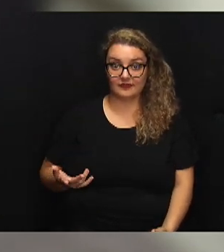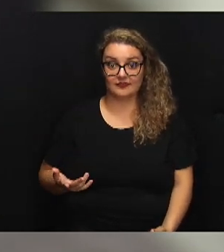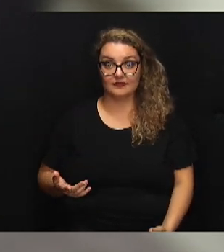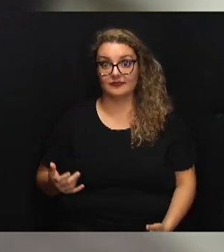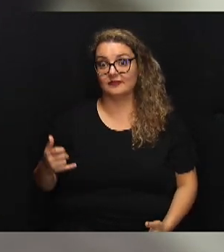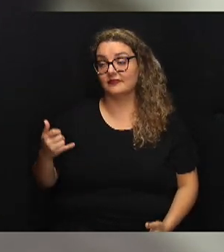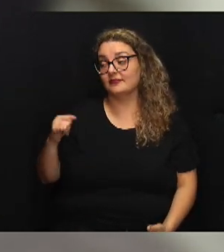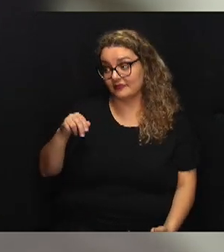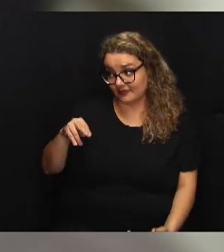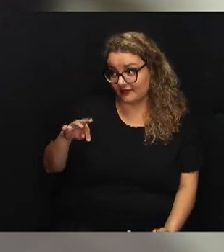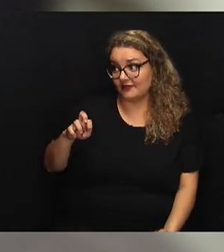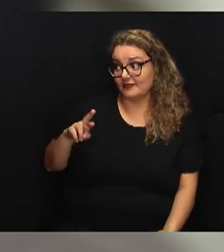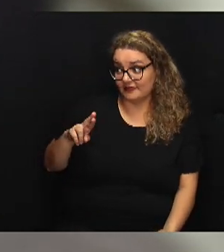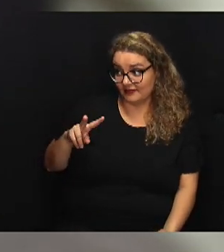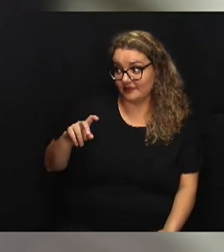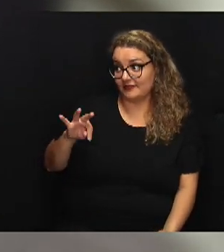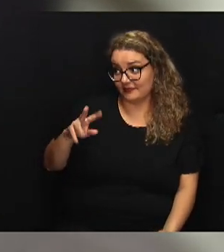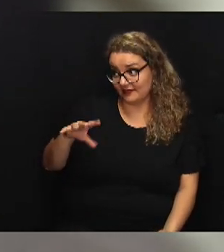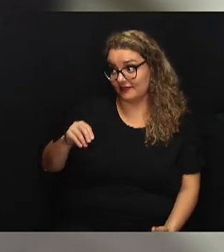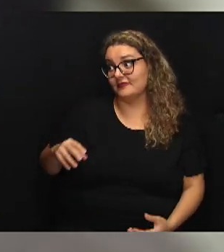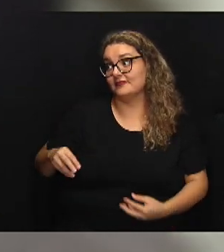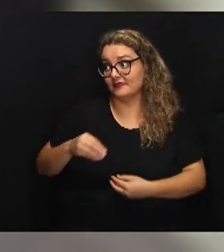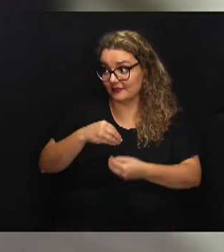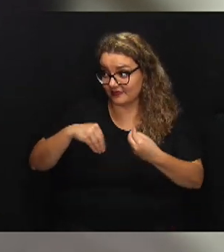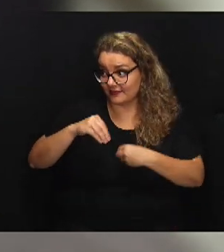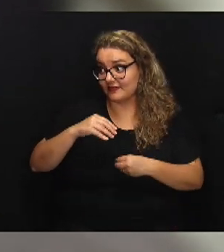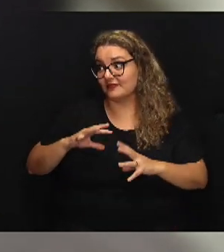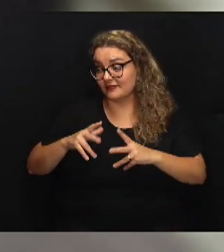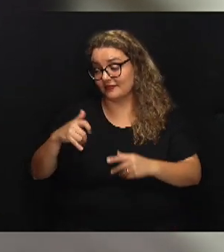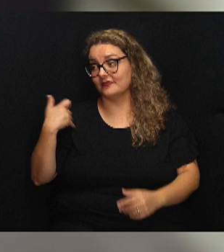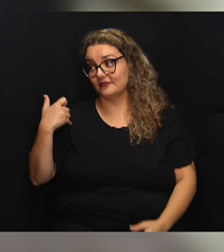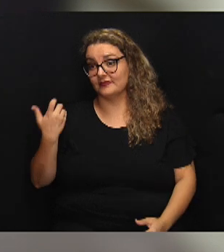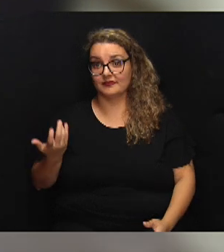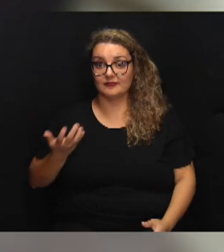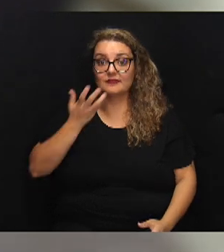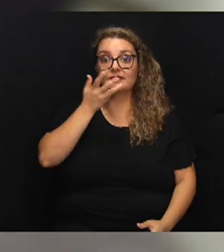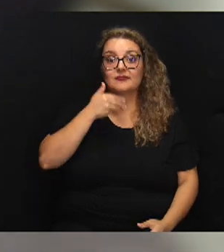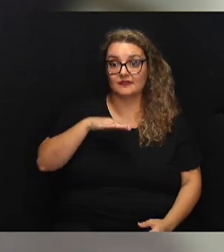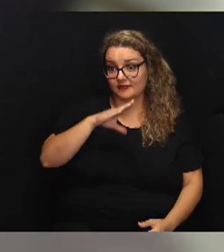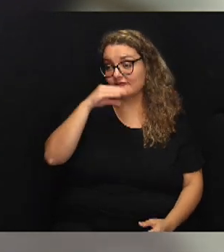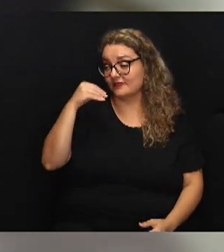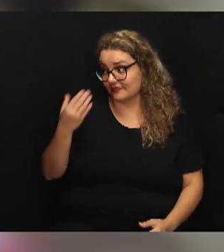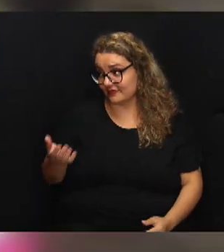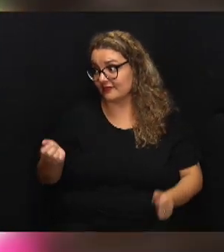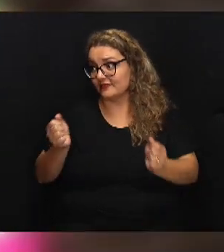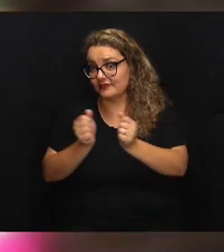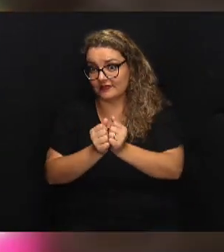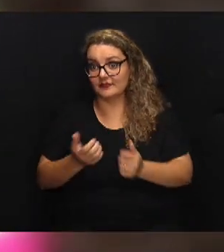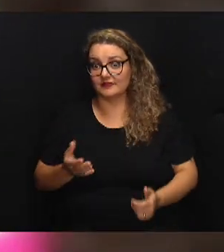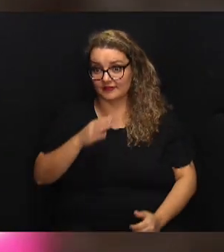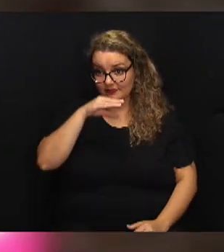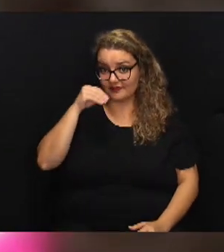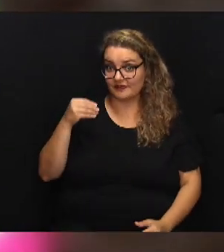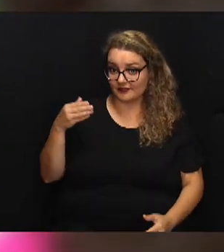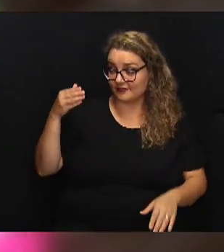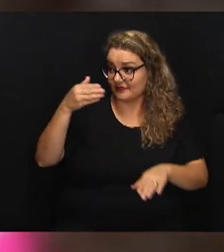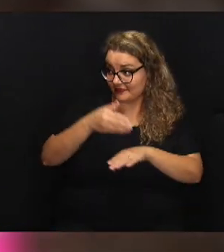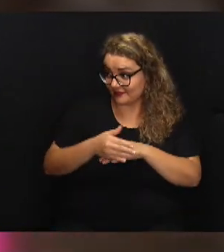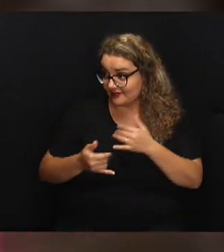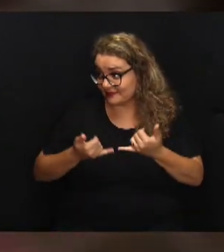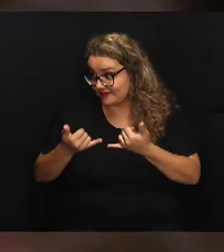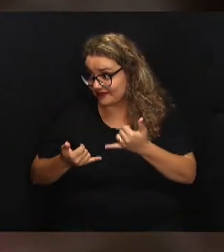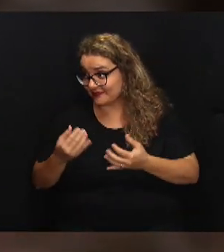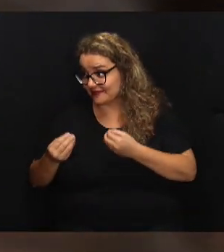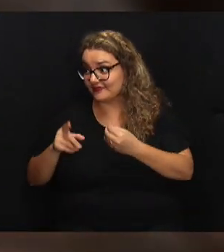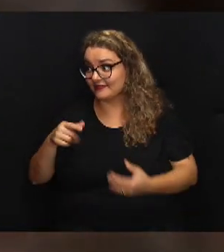interativo e tem que unir todas as idades, né? Sim. Que aqui são crianças e adolescentes. Sim. E os adolescentes entram na brincadeira também, como é